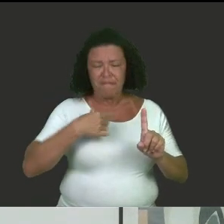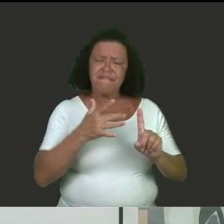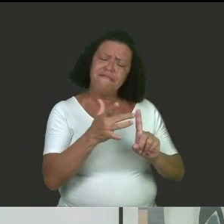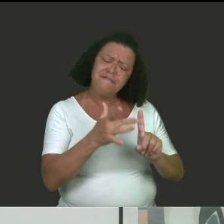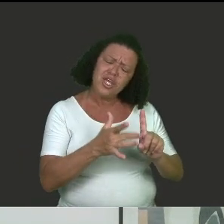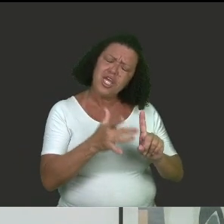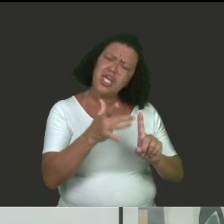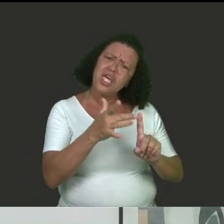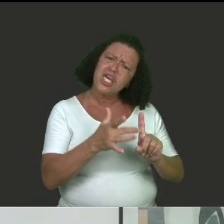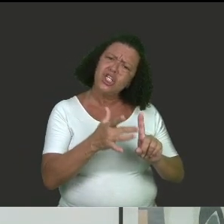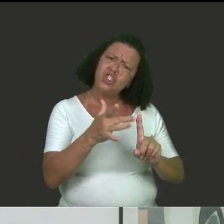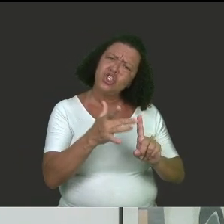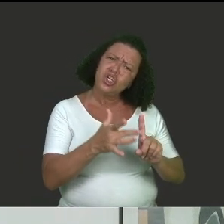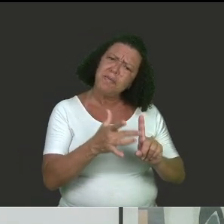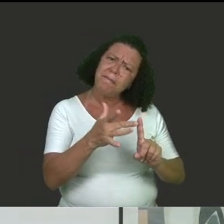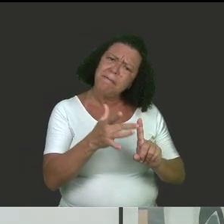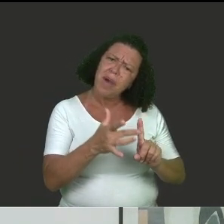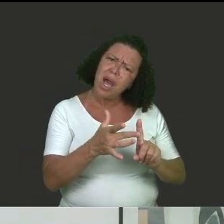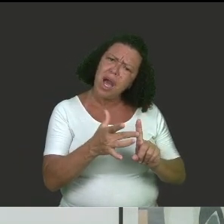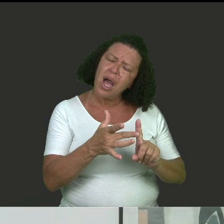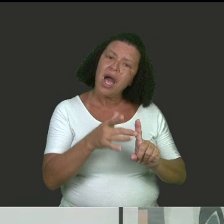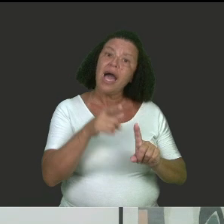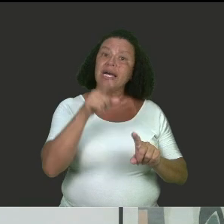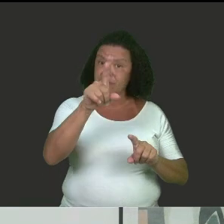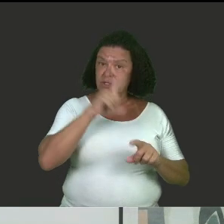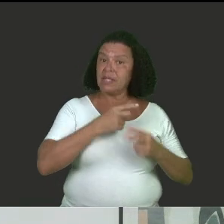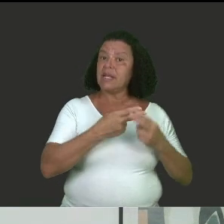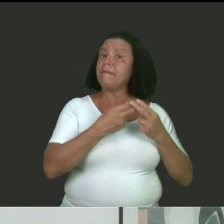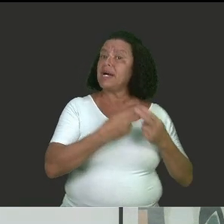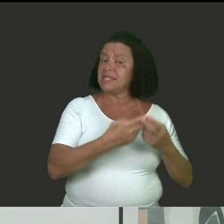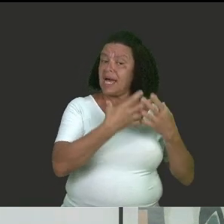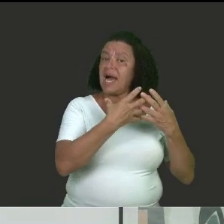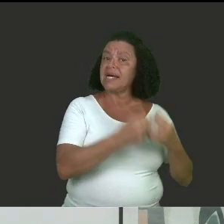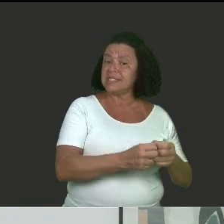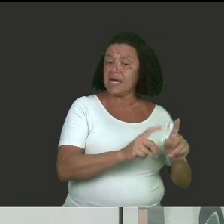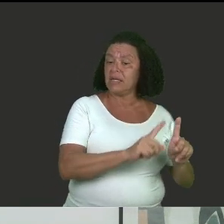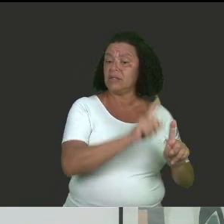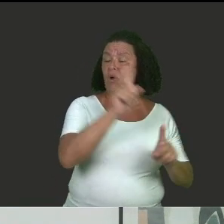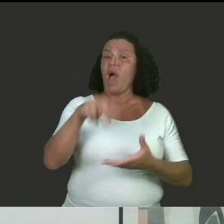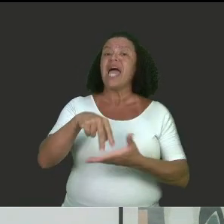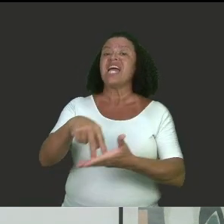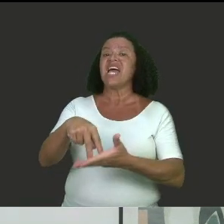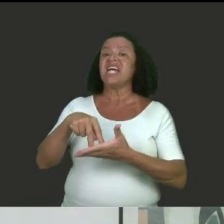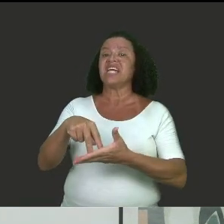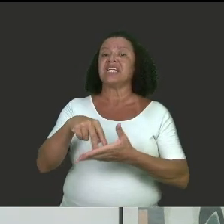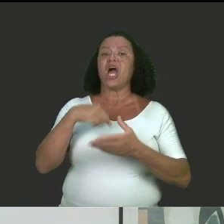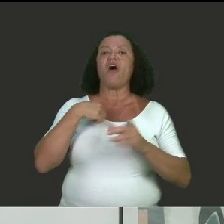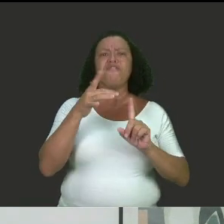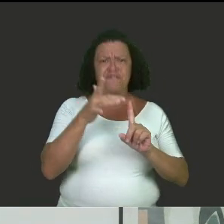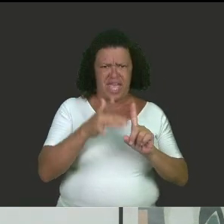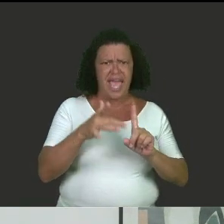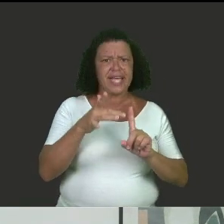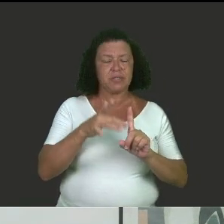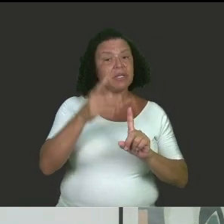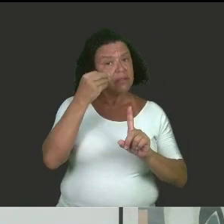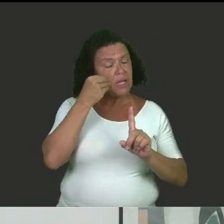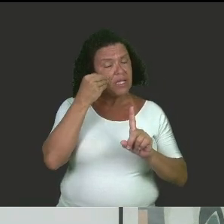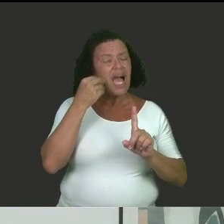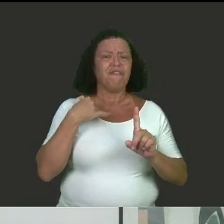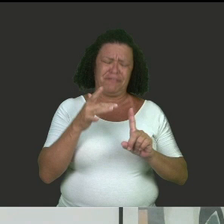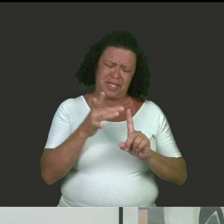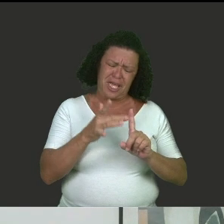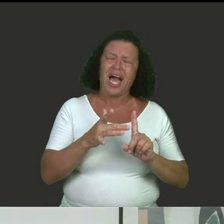resiliência ou resignação, ela tem que sair um pouquinho dessa condição de vítima. Ela tem que tentar entender o que